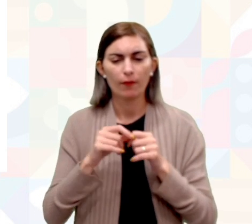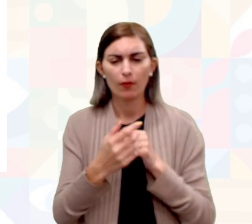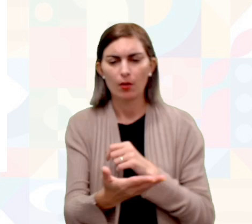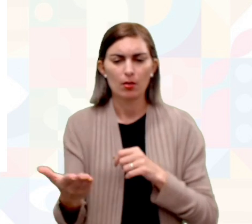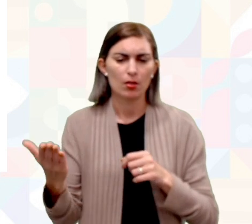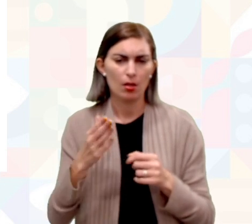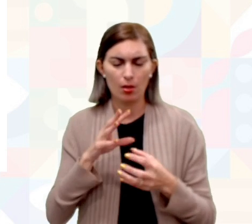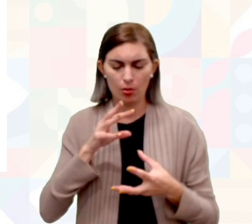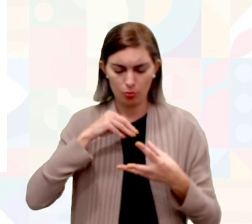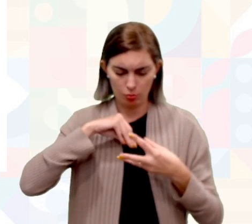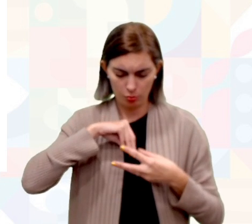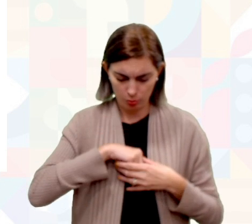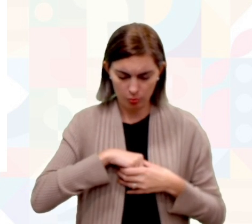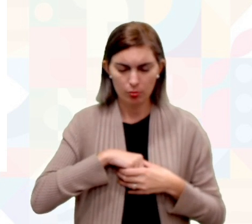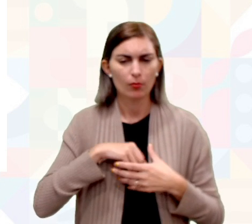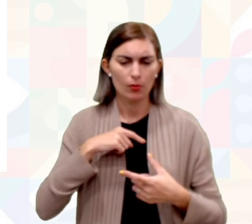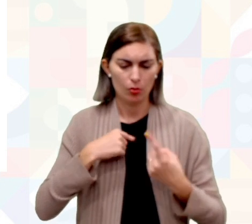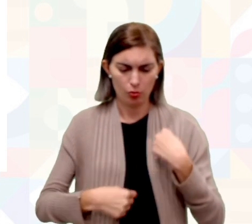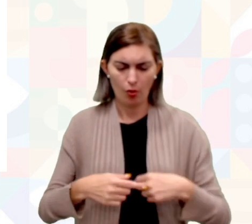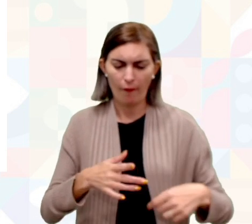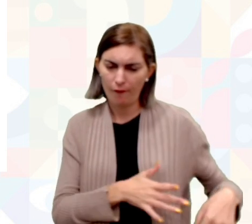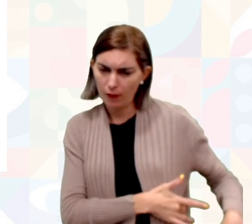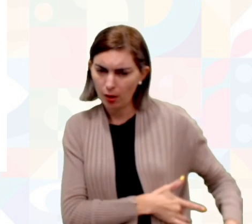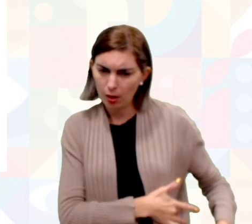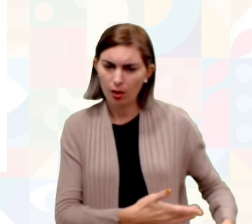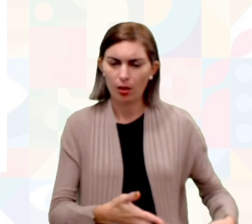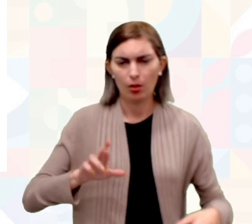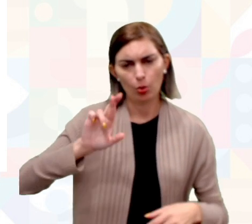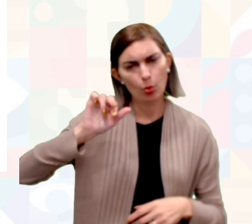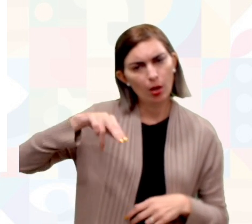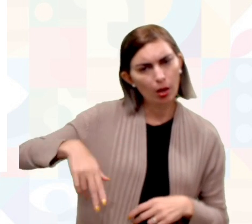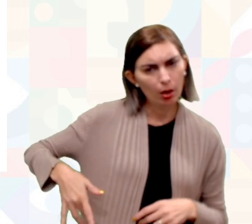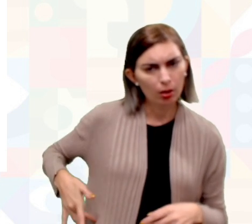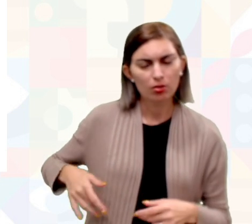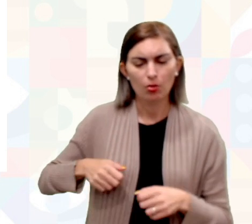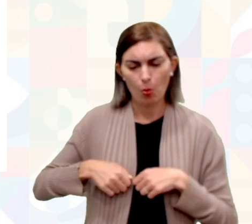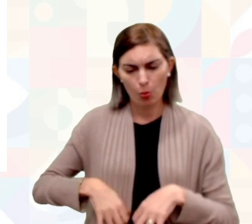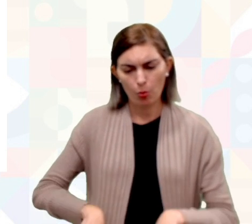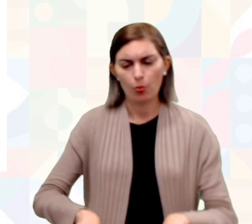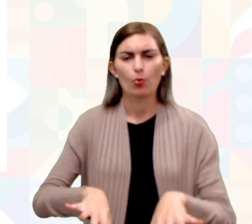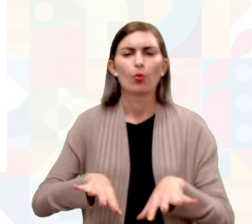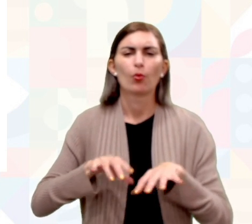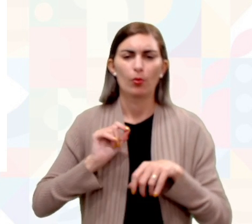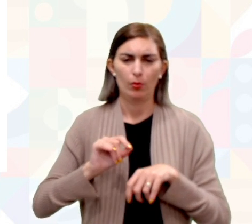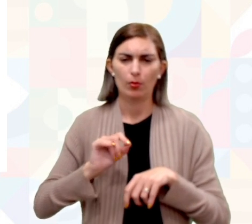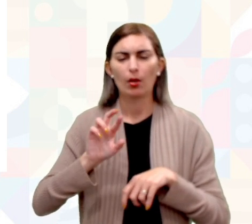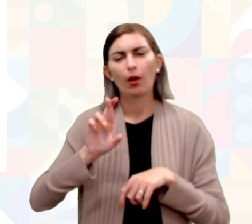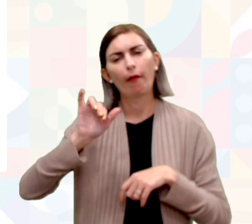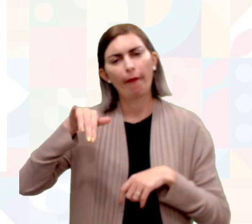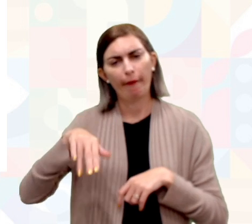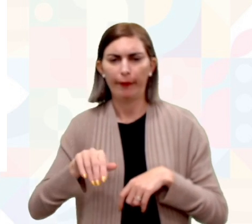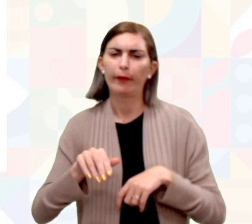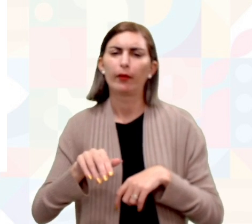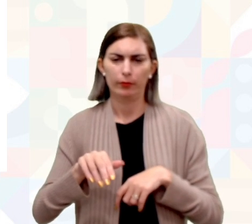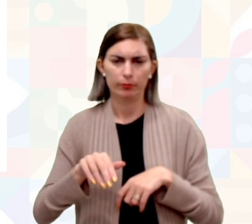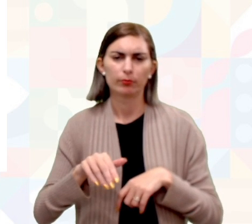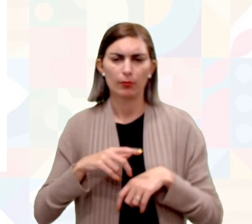sintetizadas, né, no nosso fígado, no nosso rim e eliminadas, né, através do rim, né? Nosso